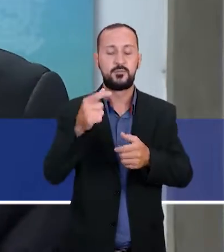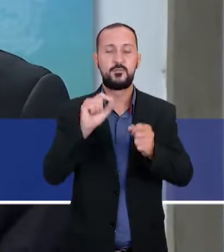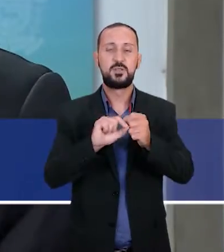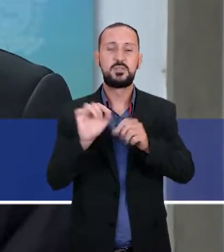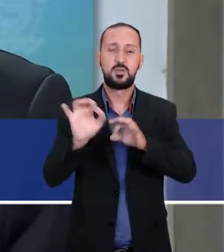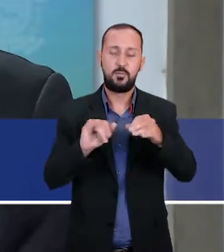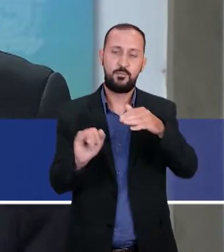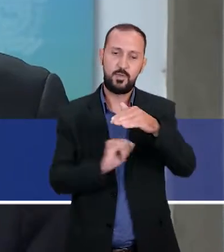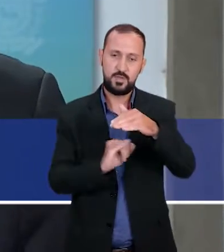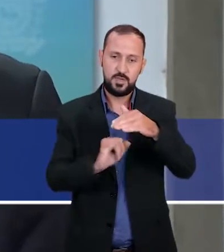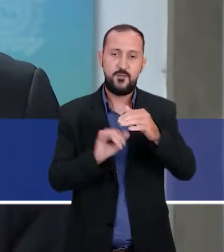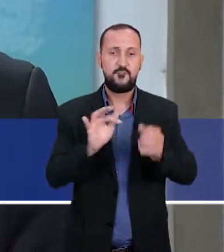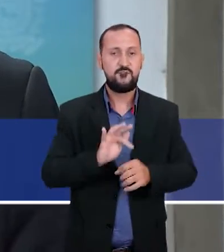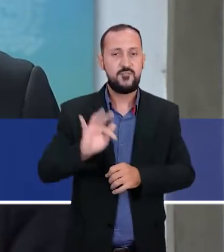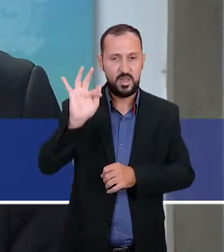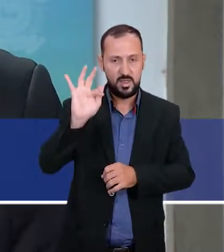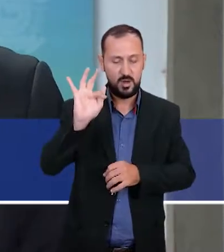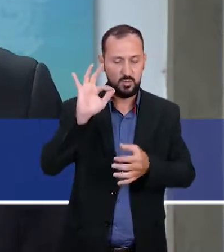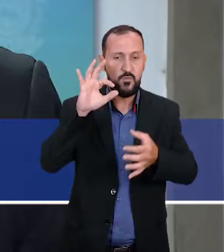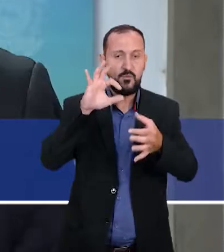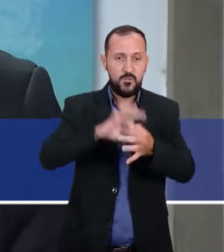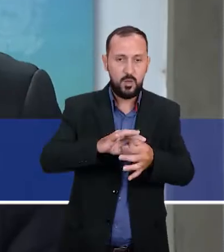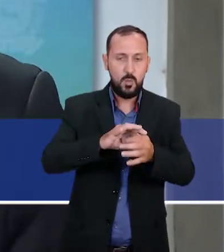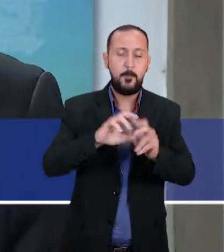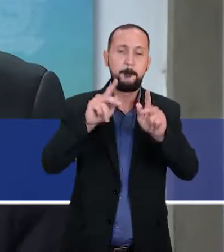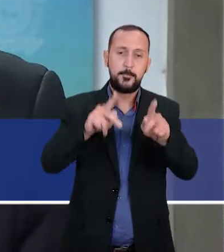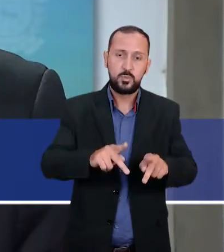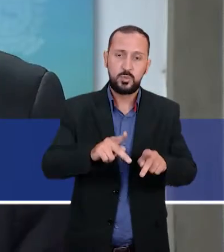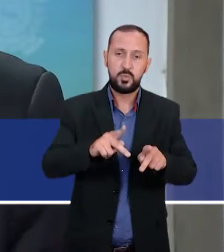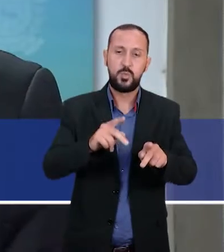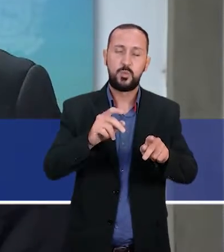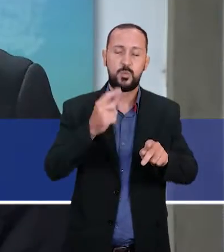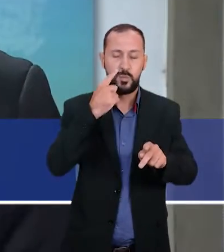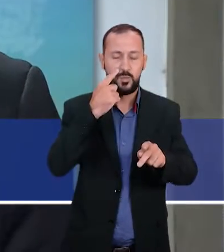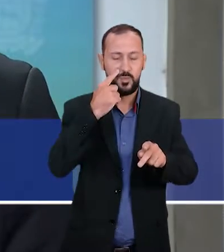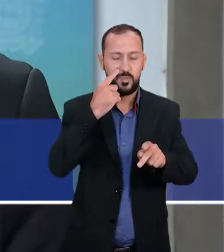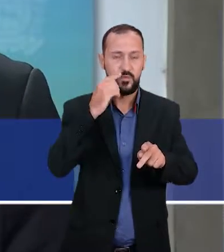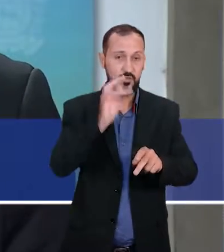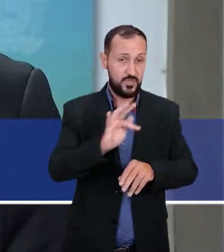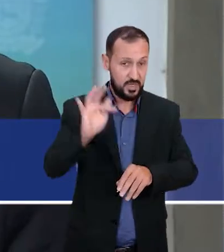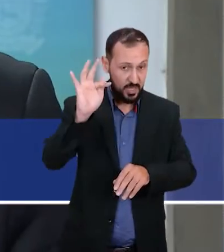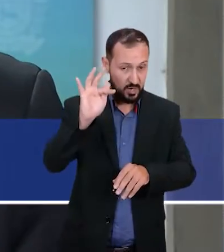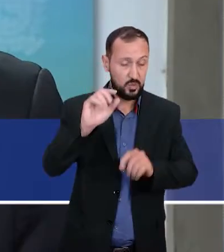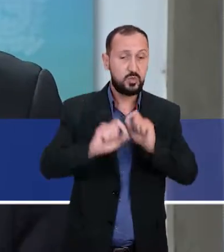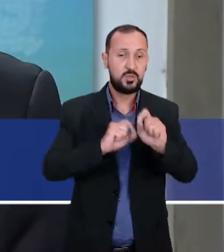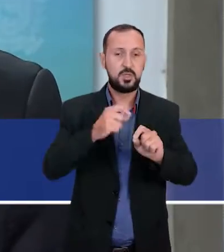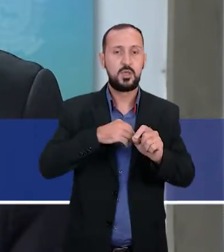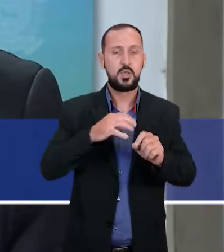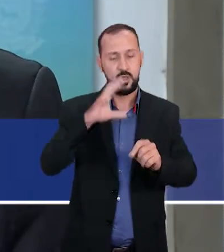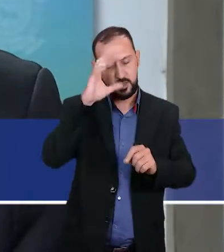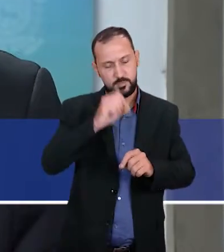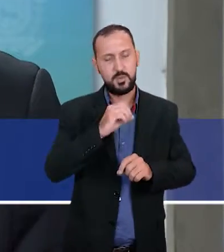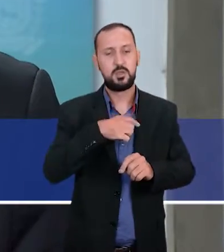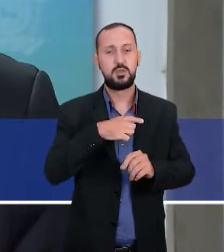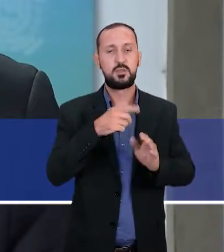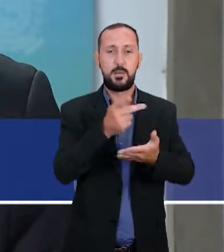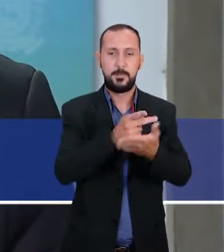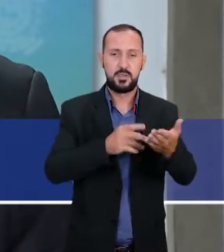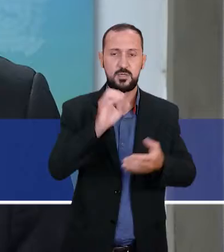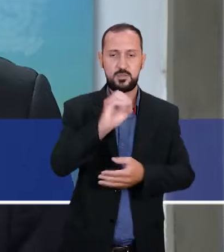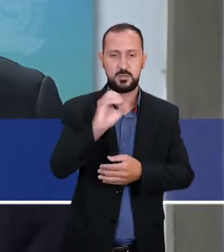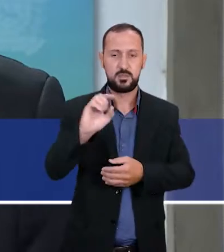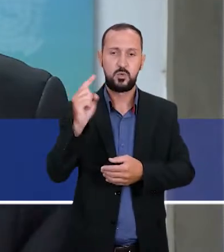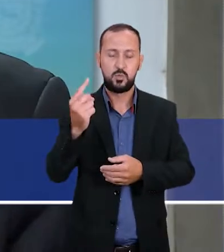autarquias, as instituições federais que estejam vinculadas ao Poder Público Federal respeitem o parecer 001 de 2017